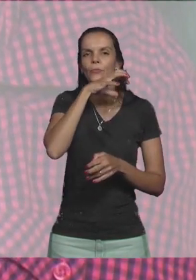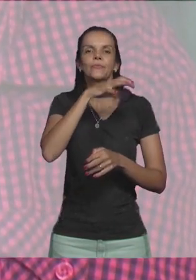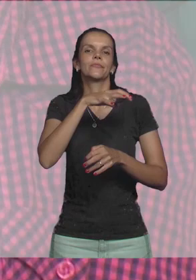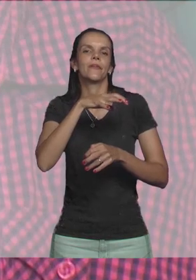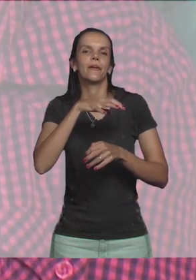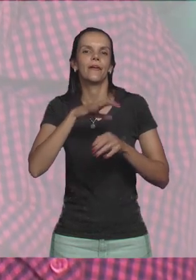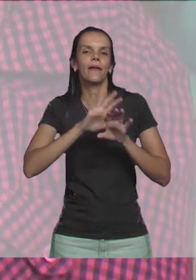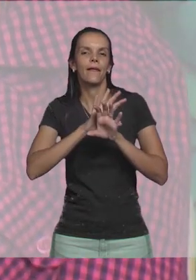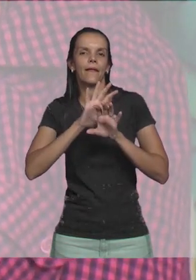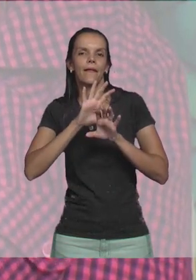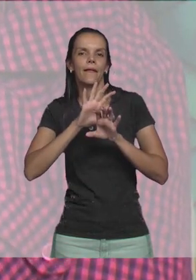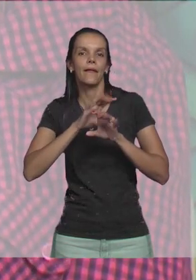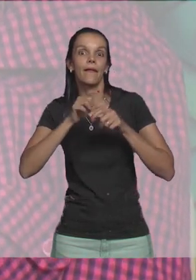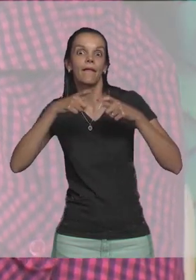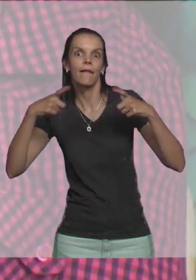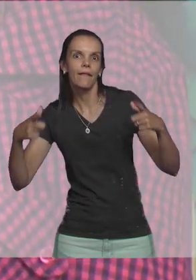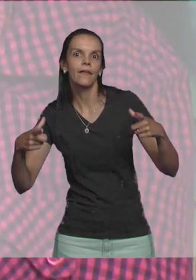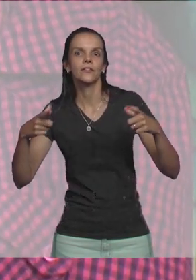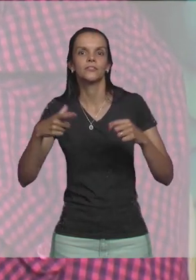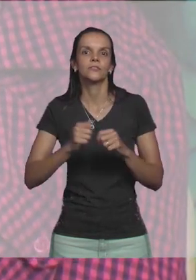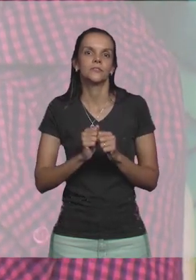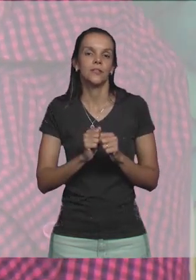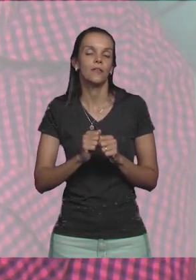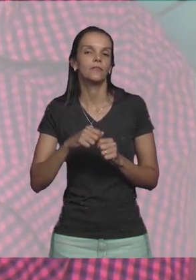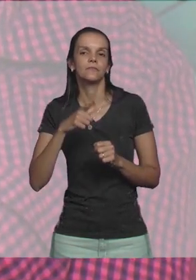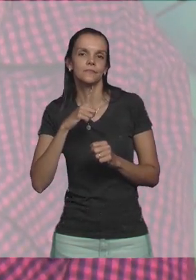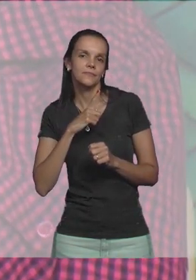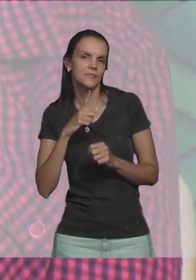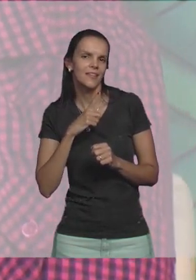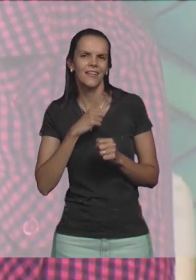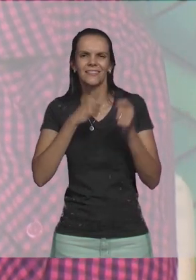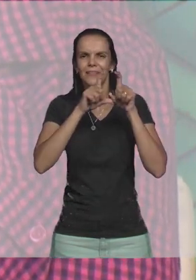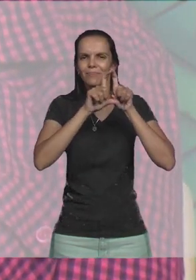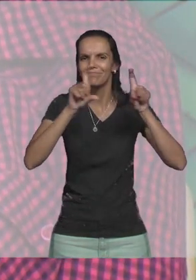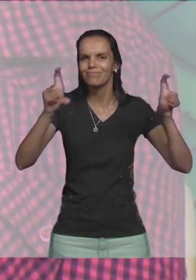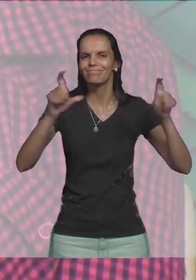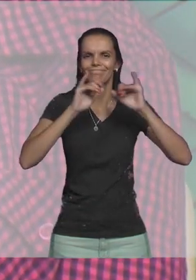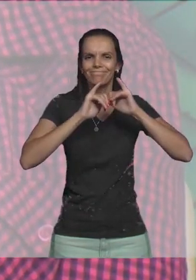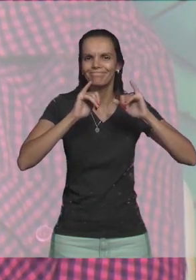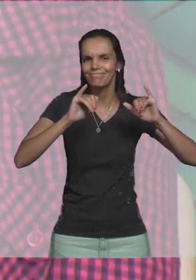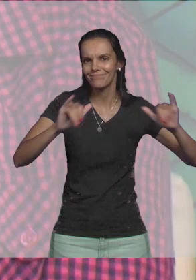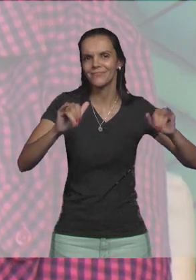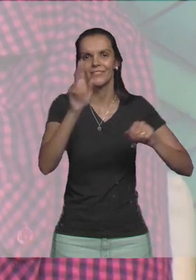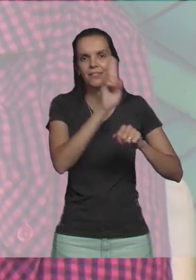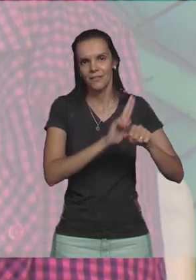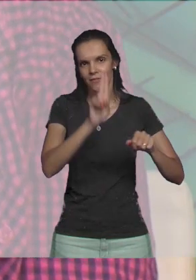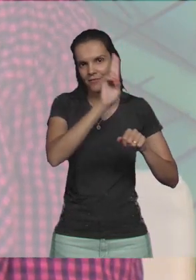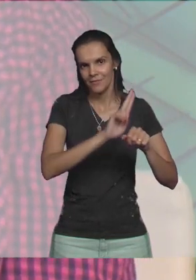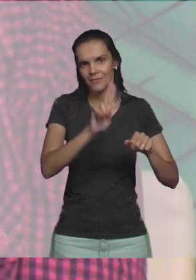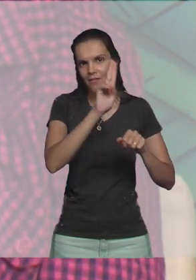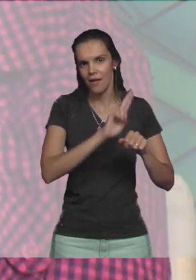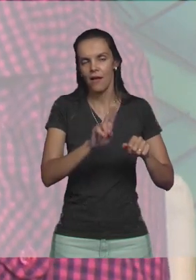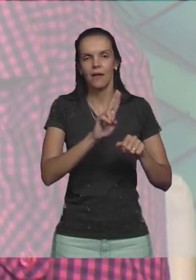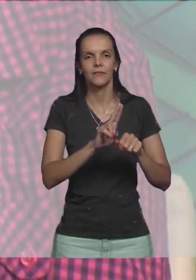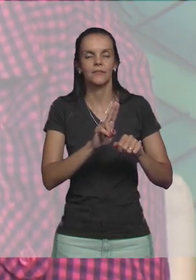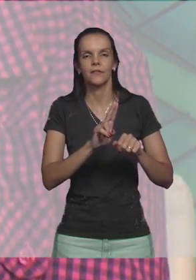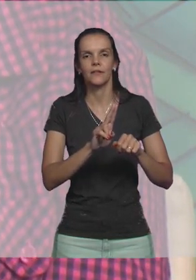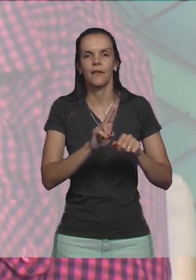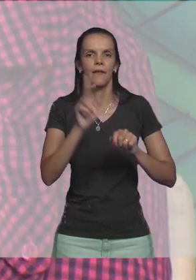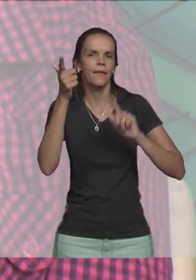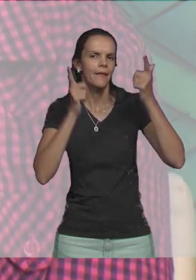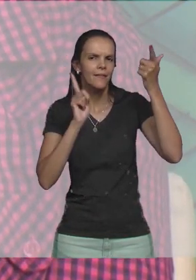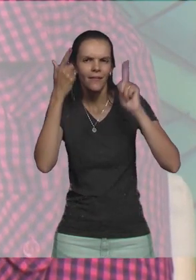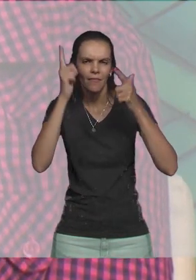grande. E aí vem uma expressão como essa, mulata do tipo exportação, que a gente vê na mídia, sabe? Ser usada principalmente em época de